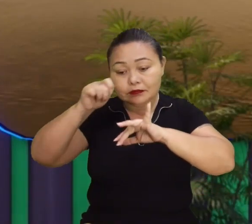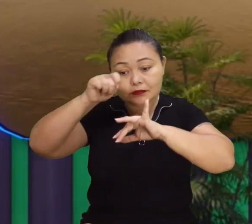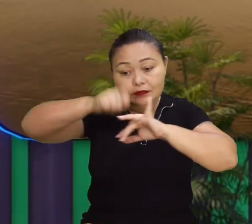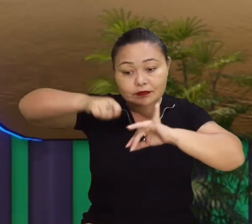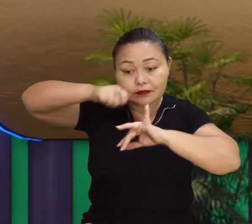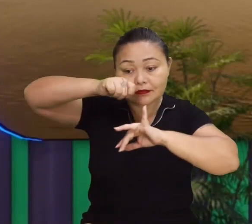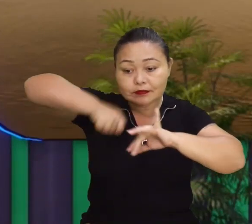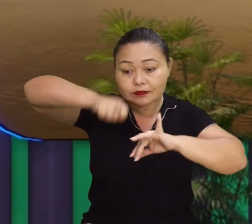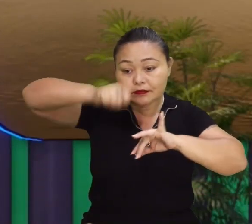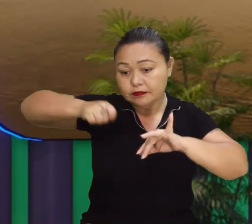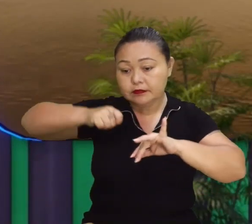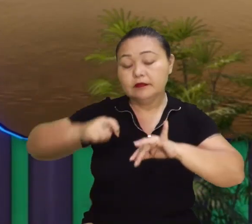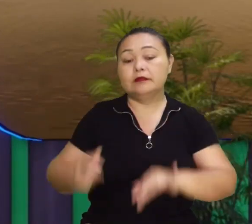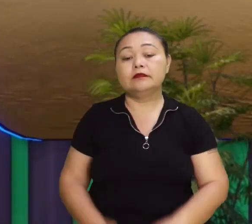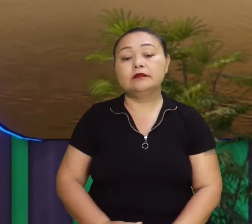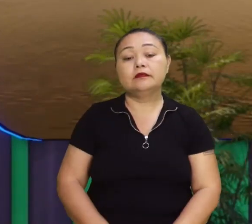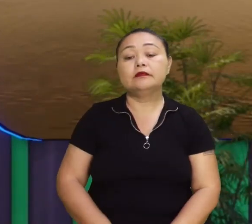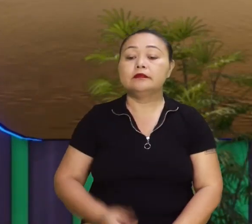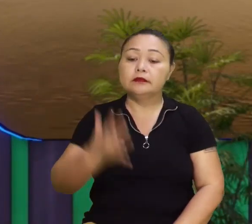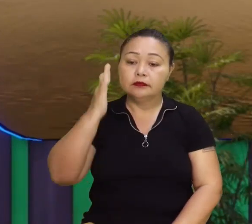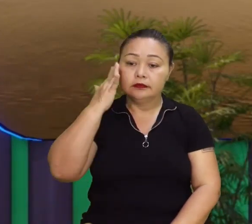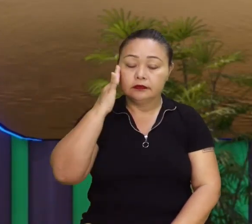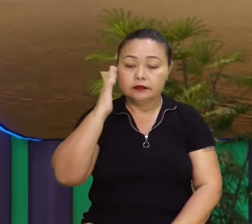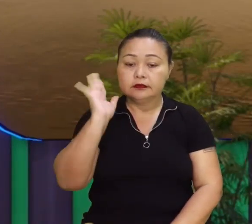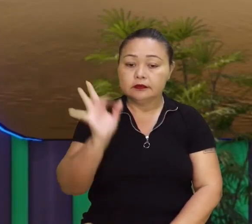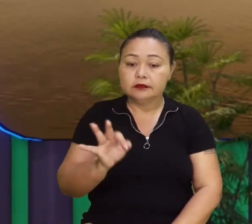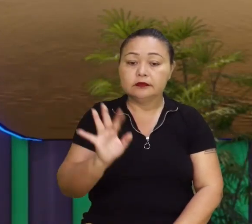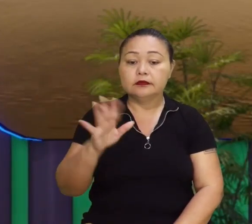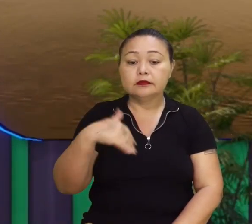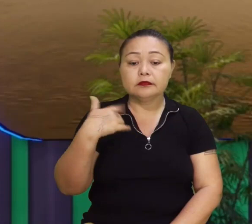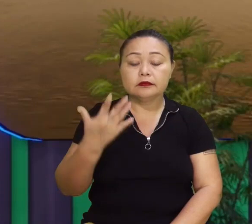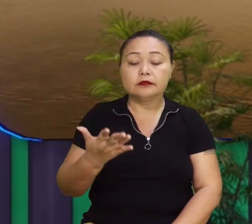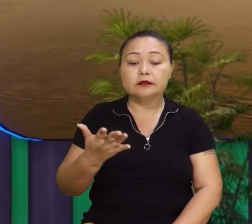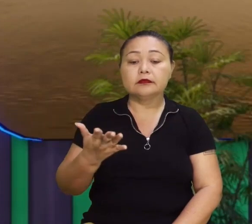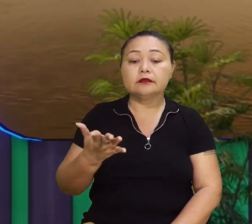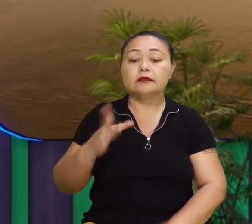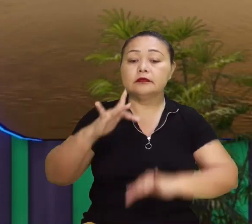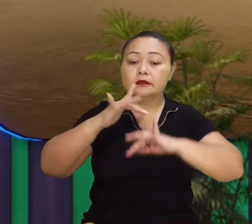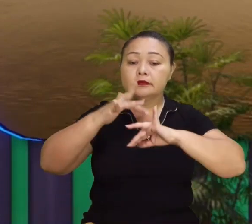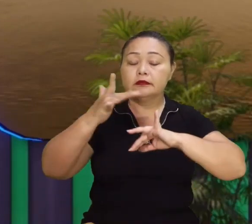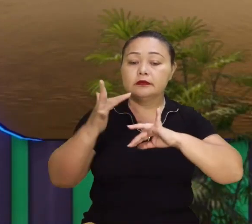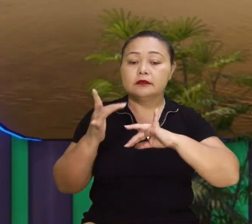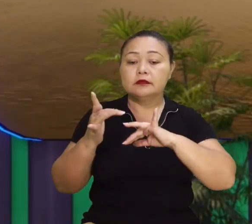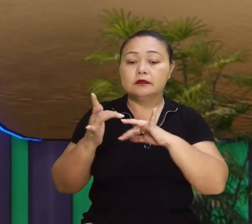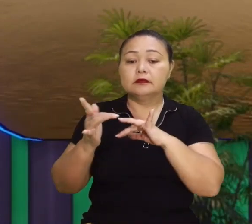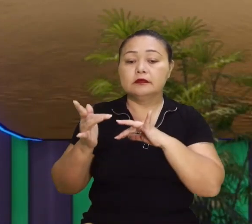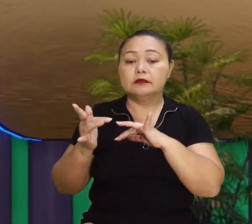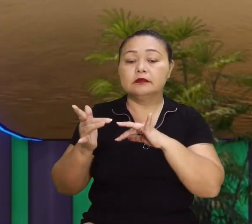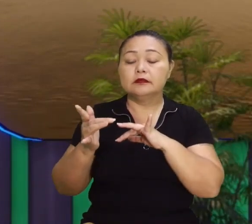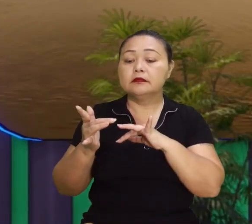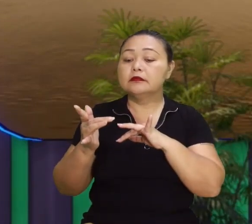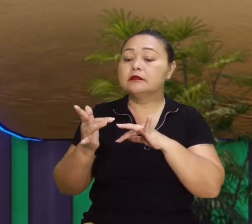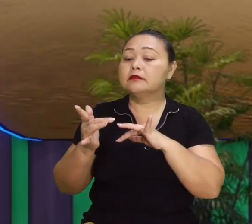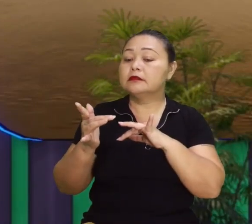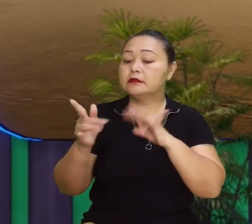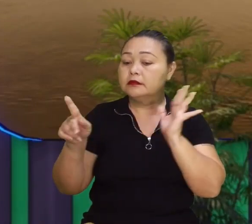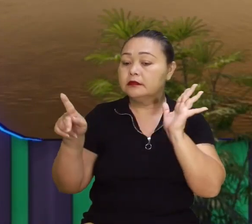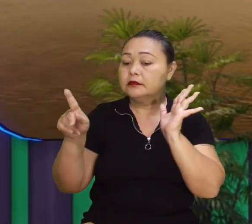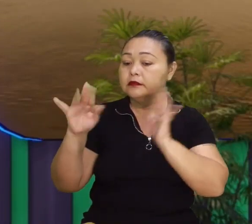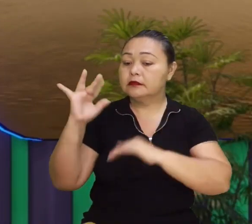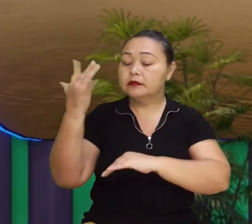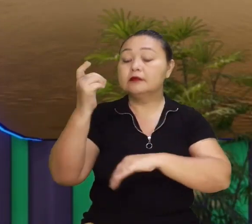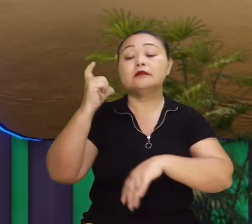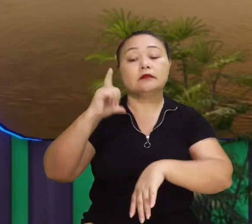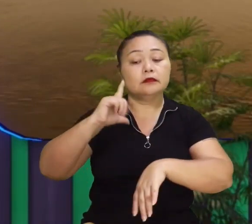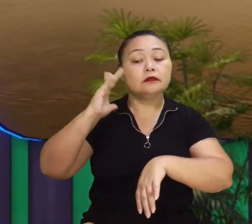aquele diamante. Estão entendendo? Então é isso, o diamante é uma das naturezas de forma mais